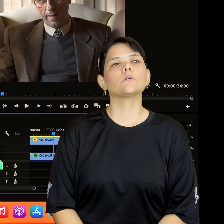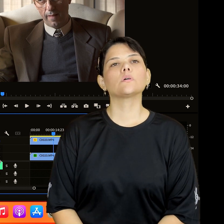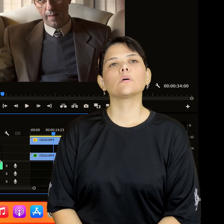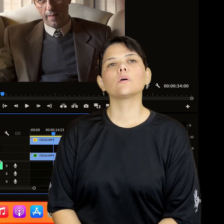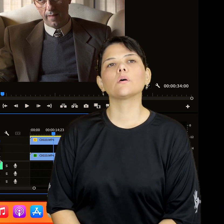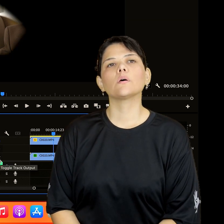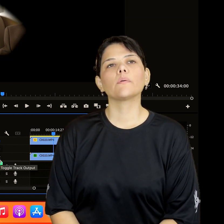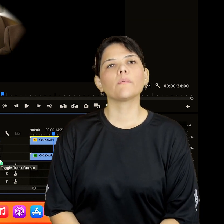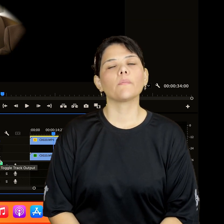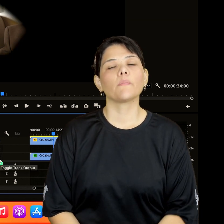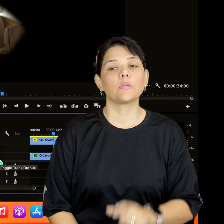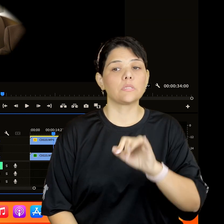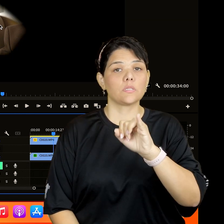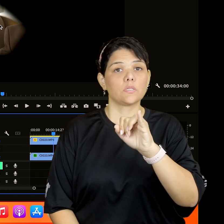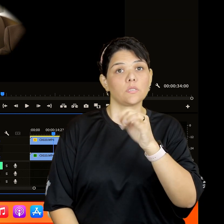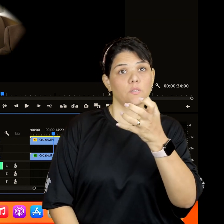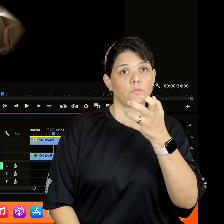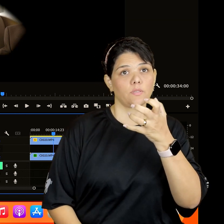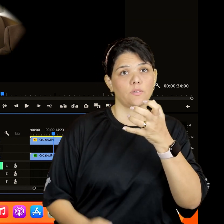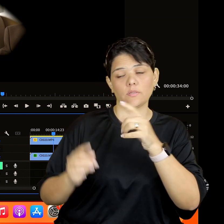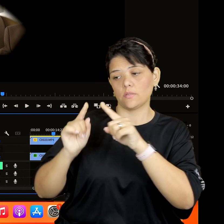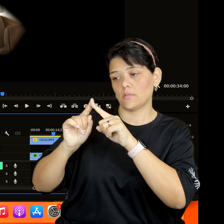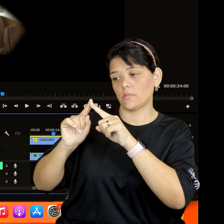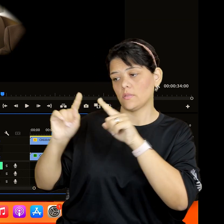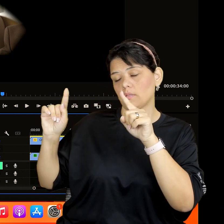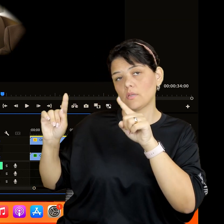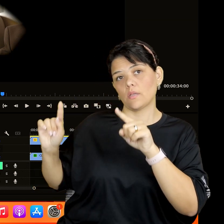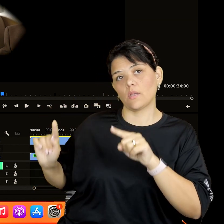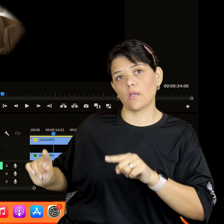dissipação da máscara no meu vídeo. Tá vendo? A máscara estava